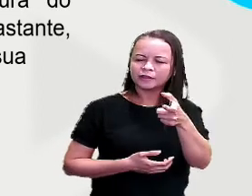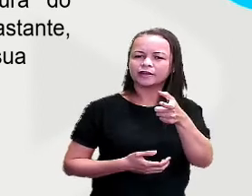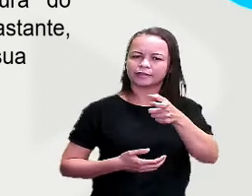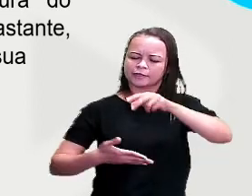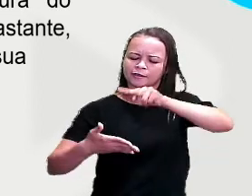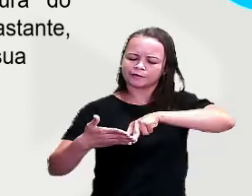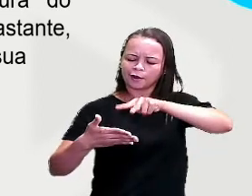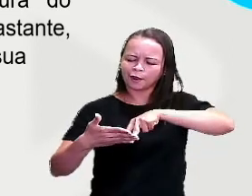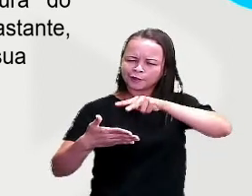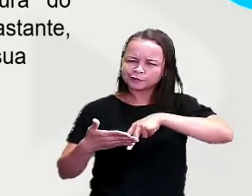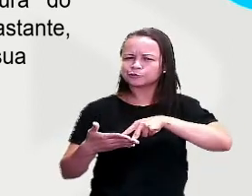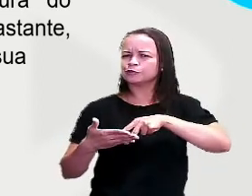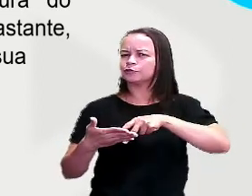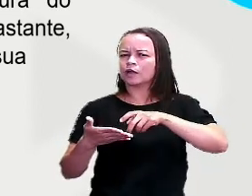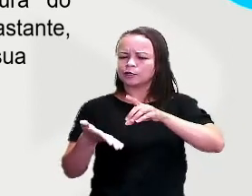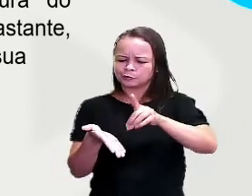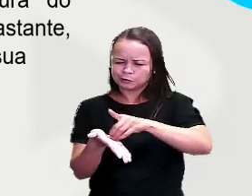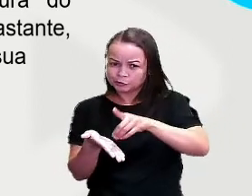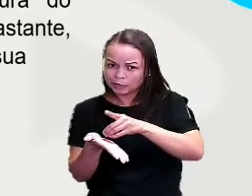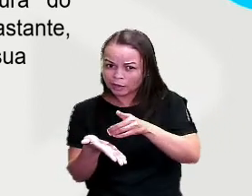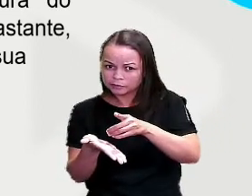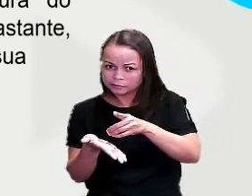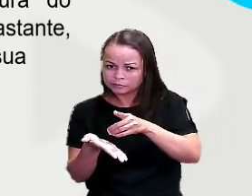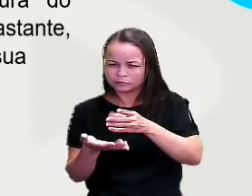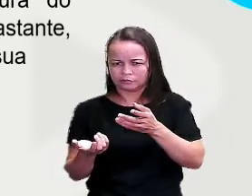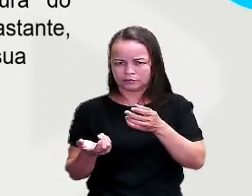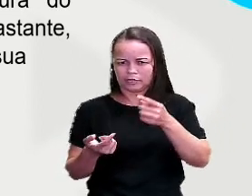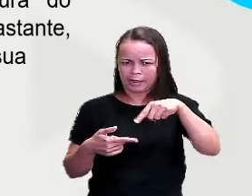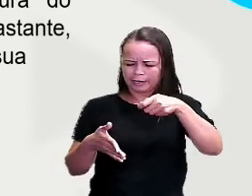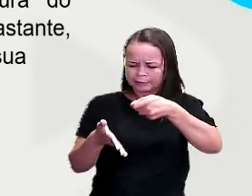Ele tentava ler um dicionário, que é uma obra muito extensa.